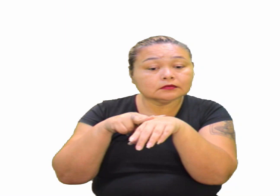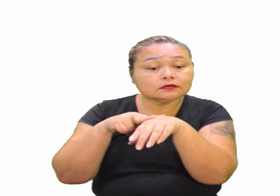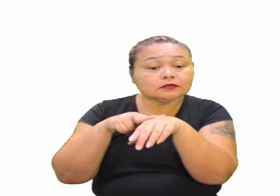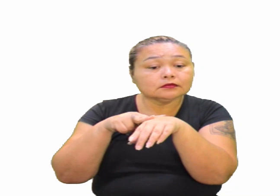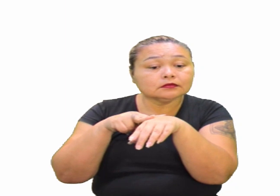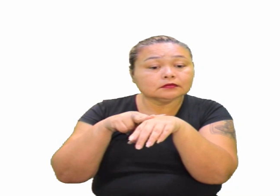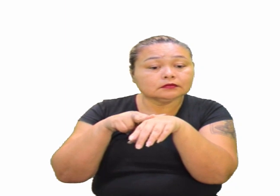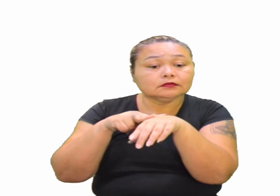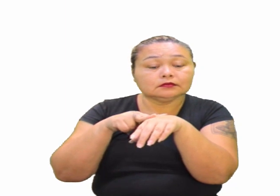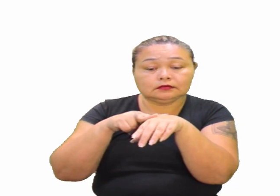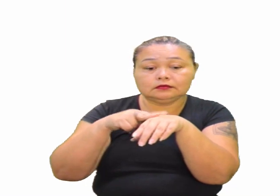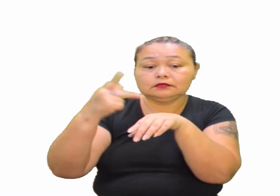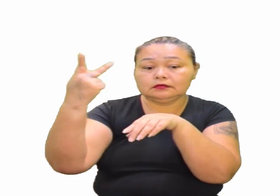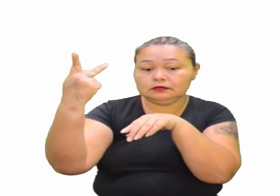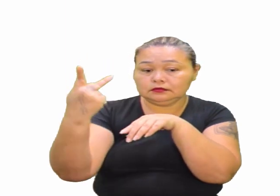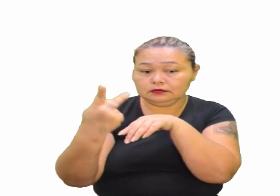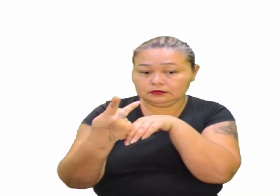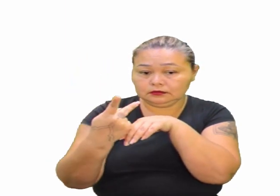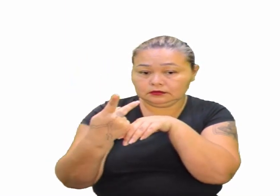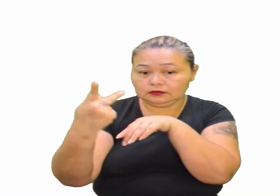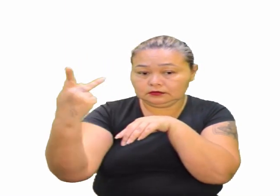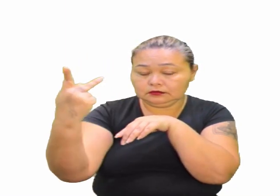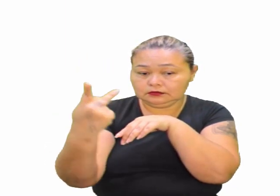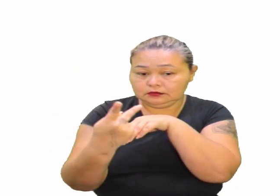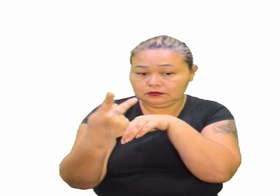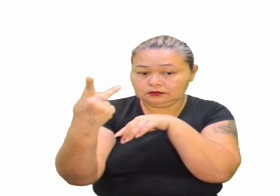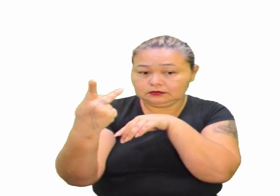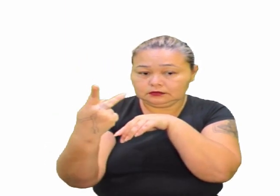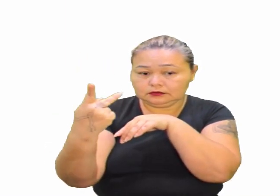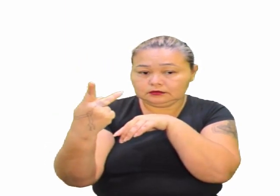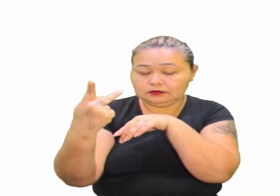esse fecundou esse